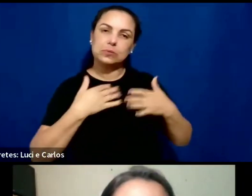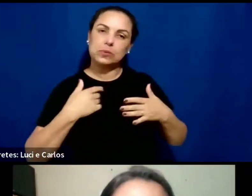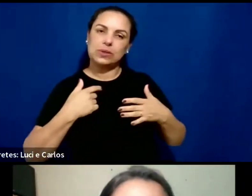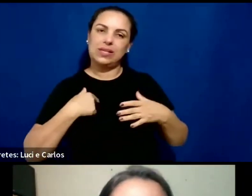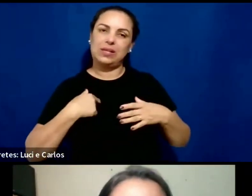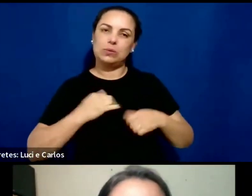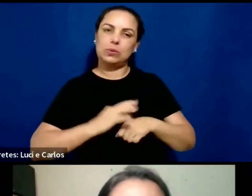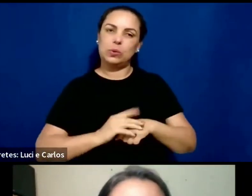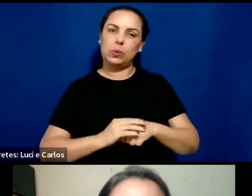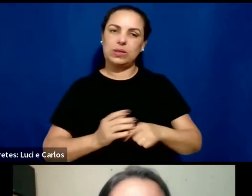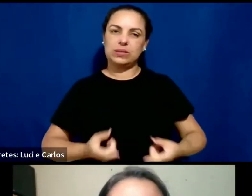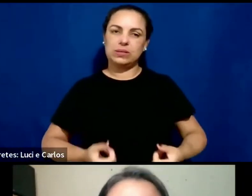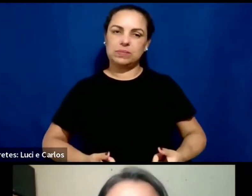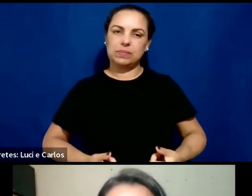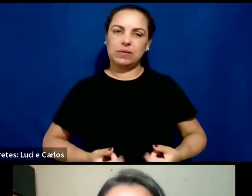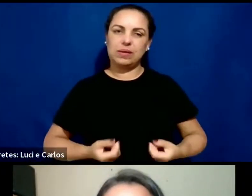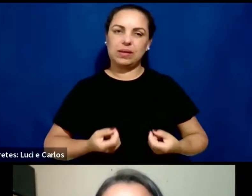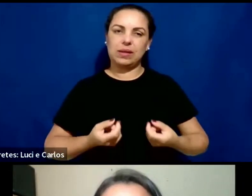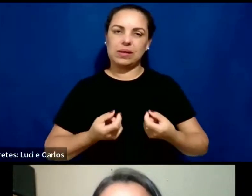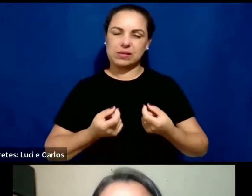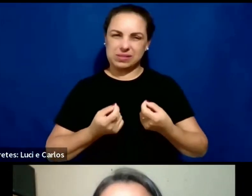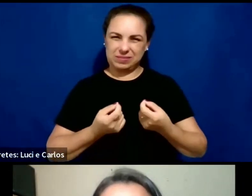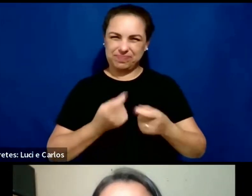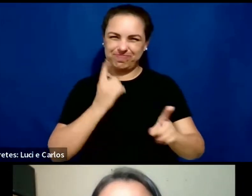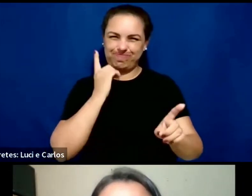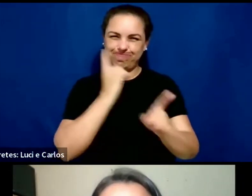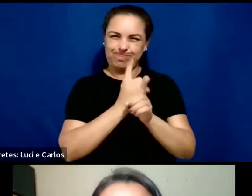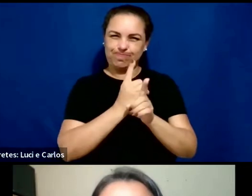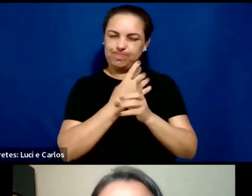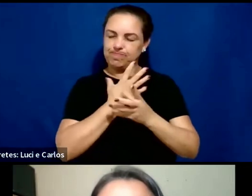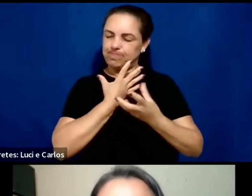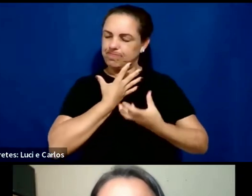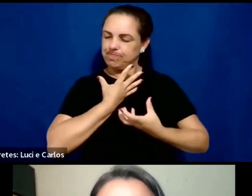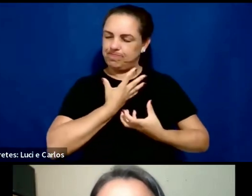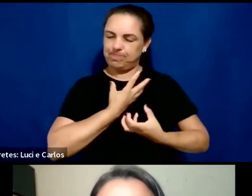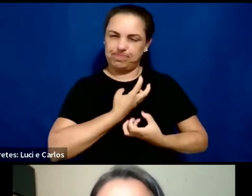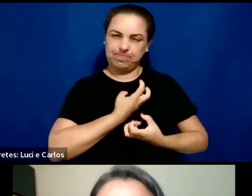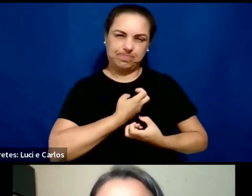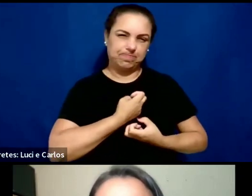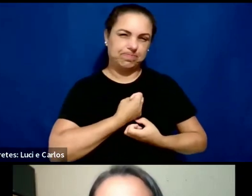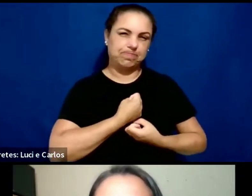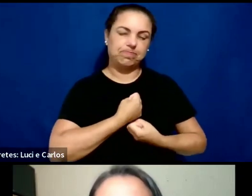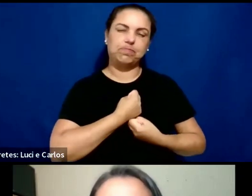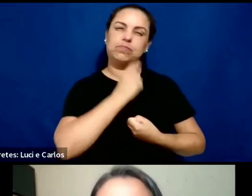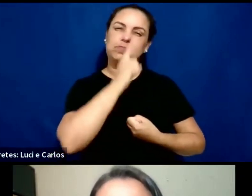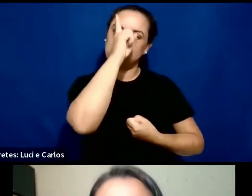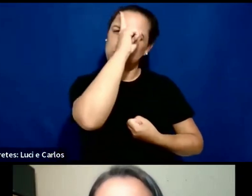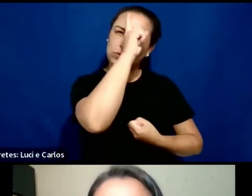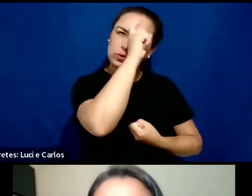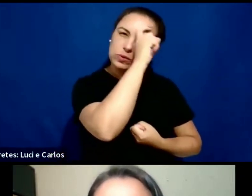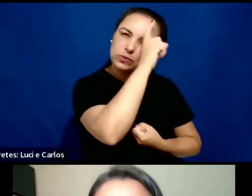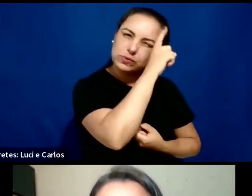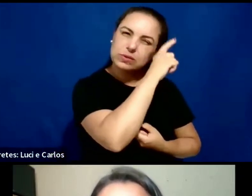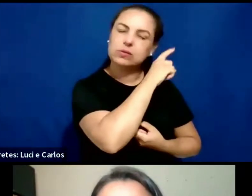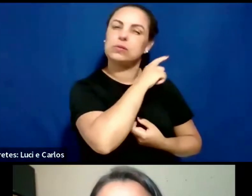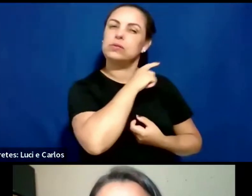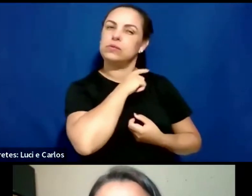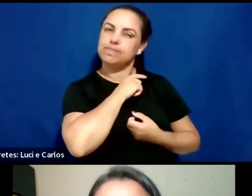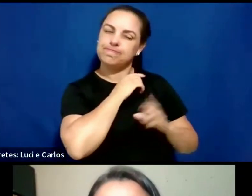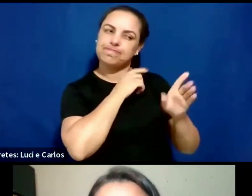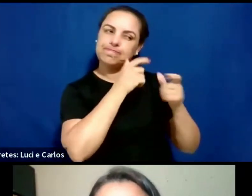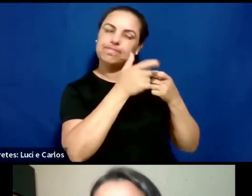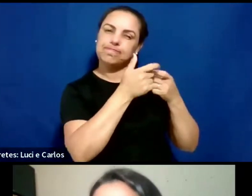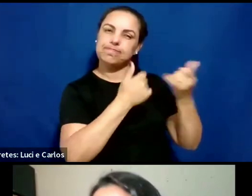a pior experiência que eu já tive na vida. Né? Eu sou a Rúbia, eu moro aqui em Imbituba, Santa Catarina.